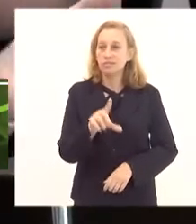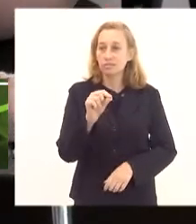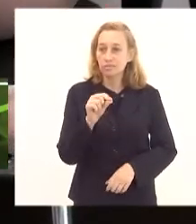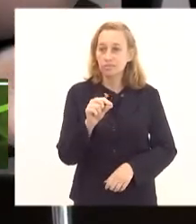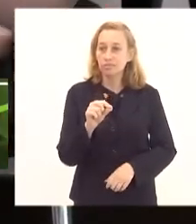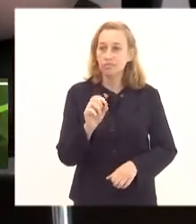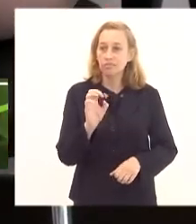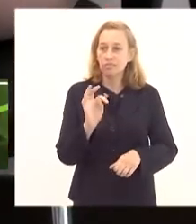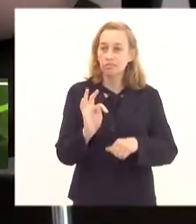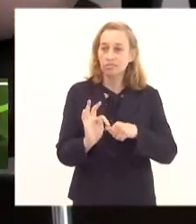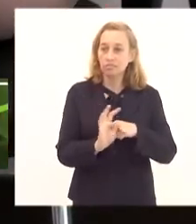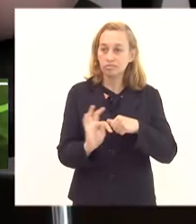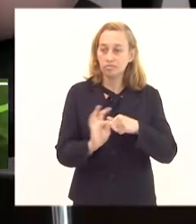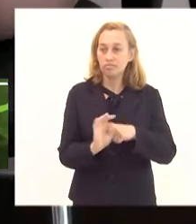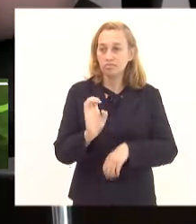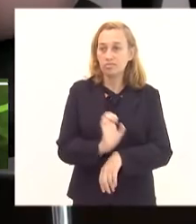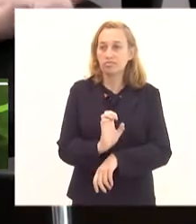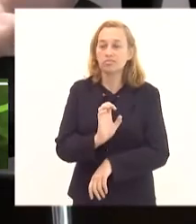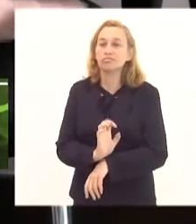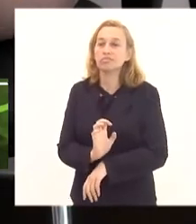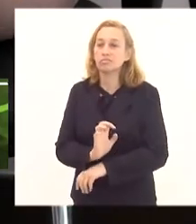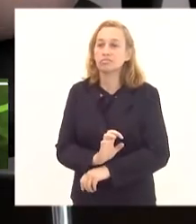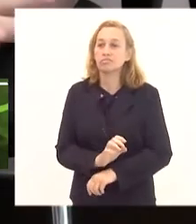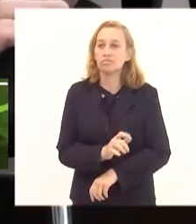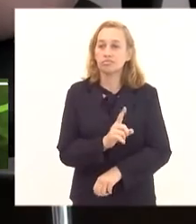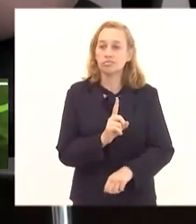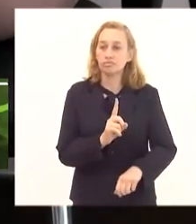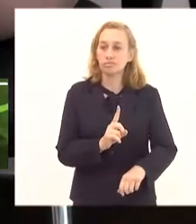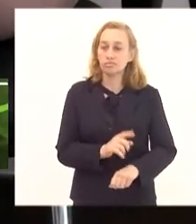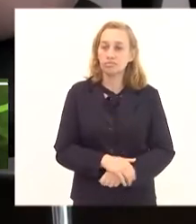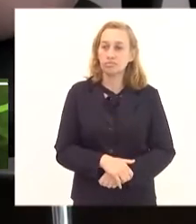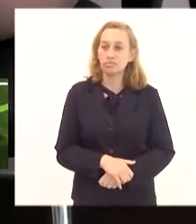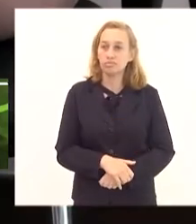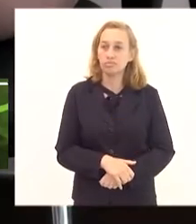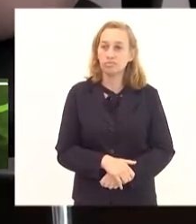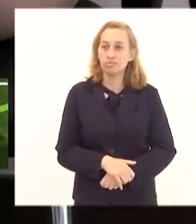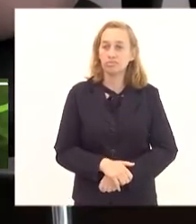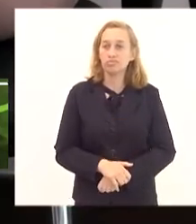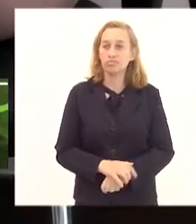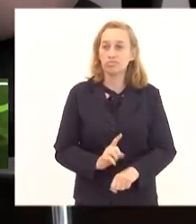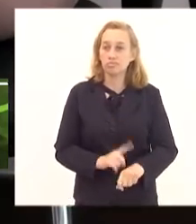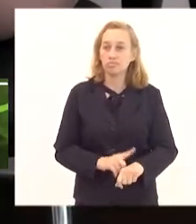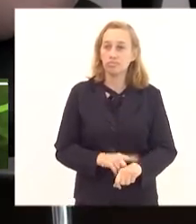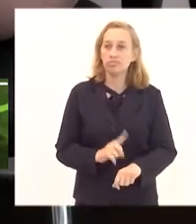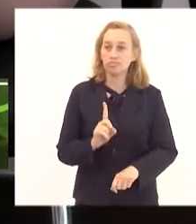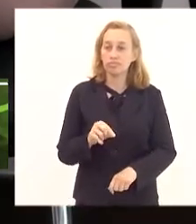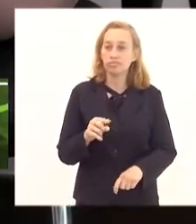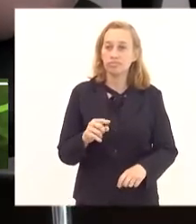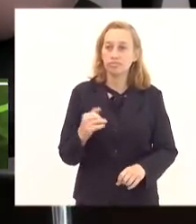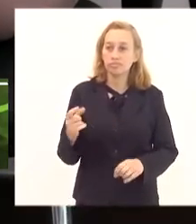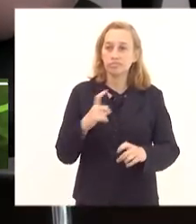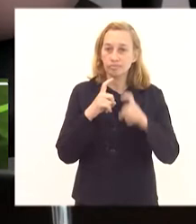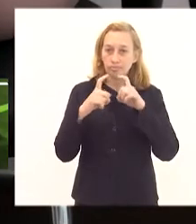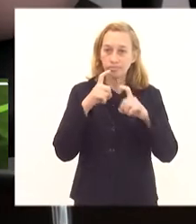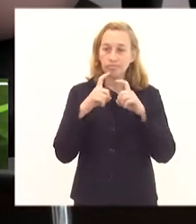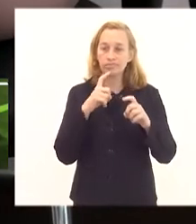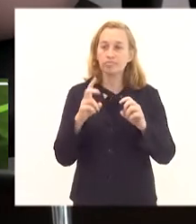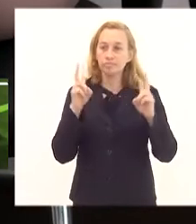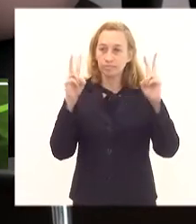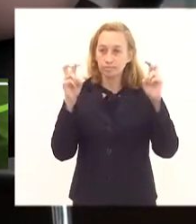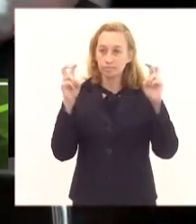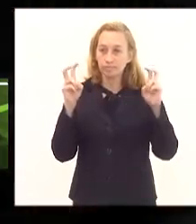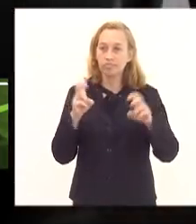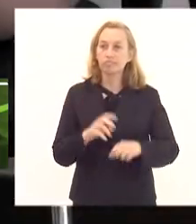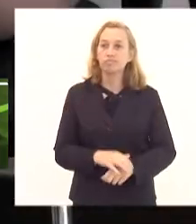solução adotada tecnicamente pelo Estado no momento. Foi essa. Então, realmente está sendo bastante discutido. A